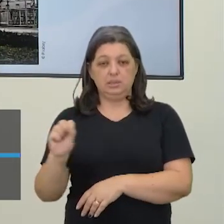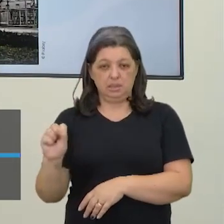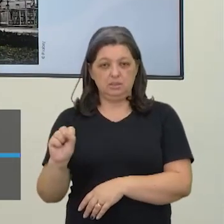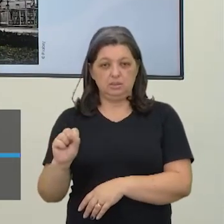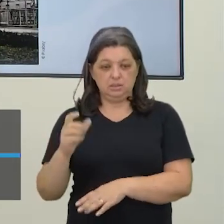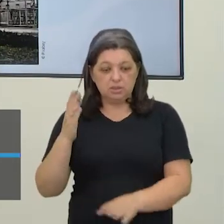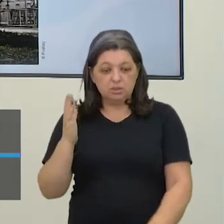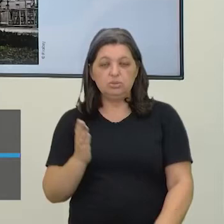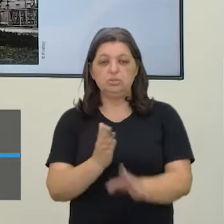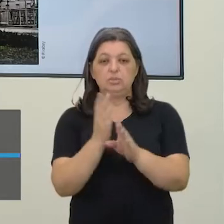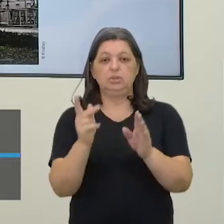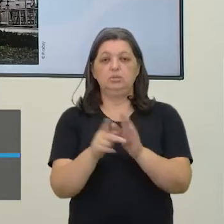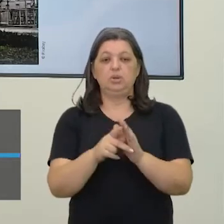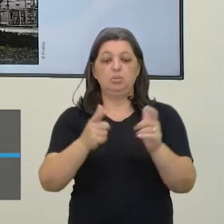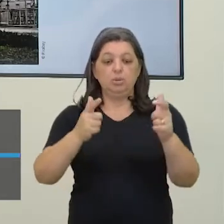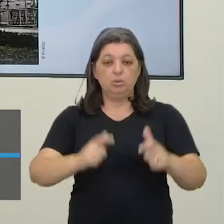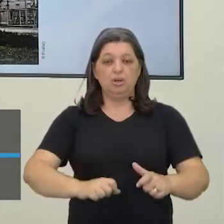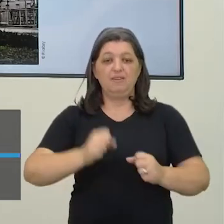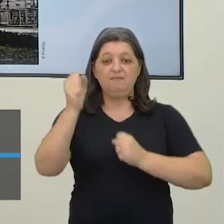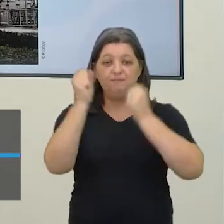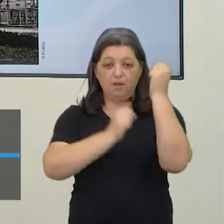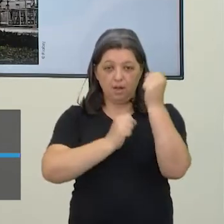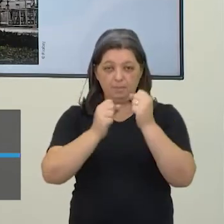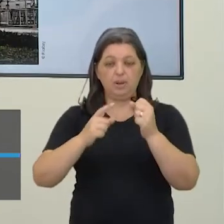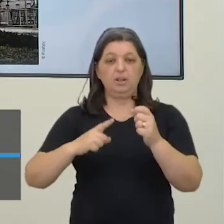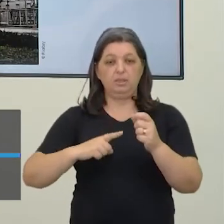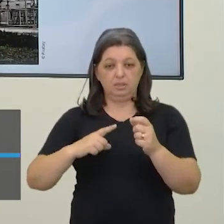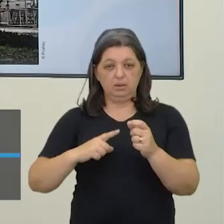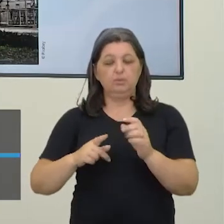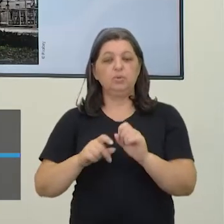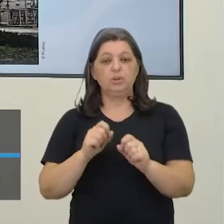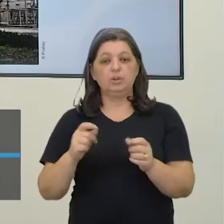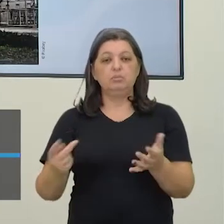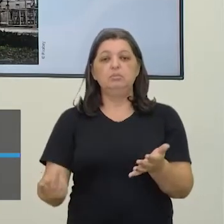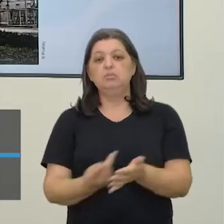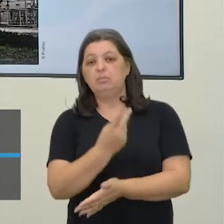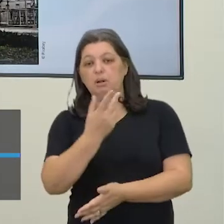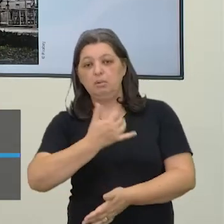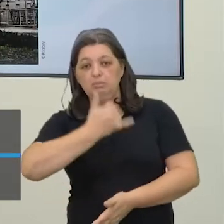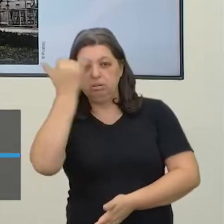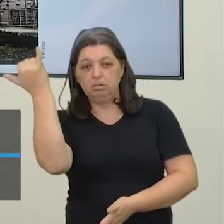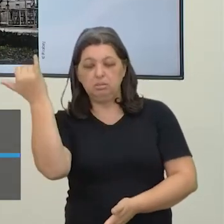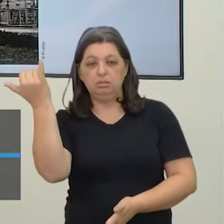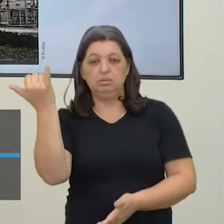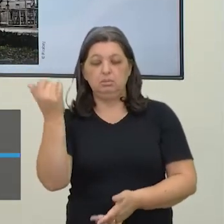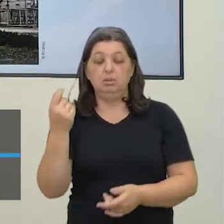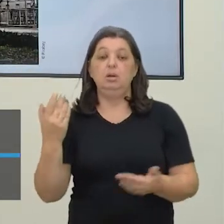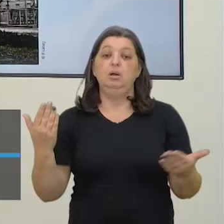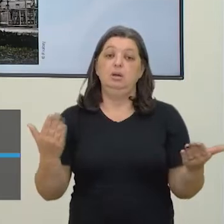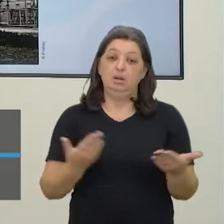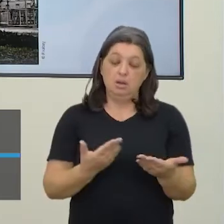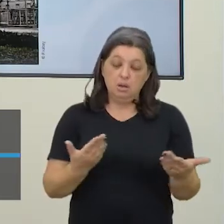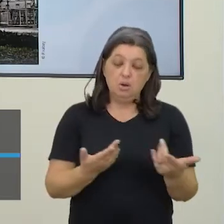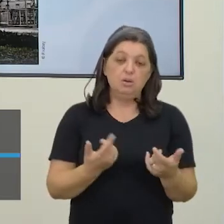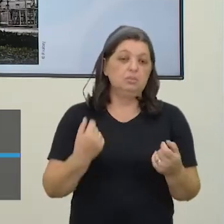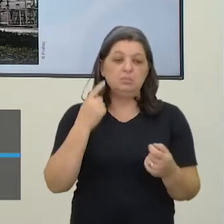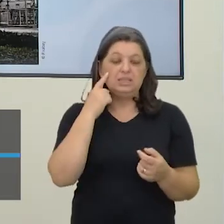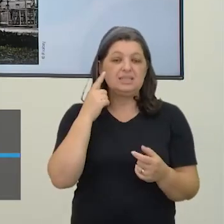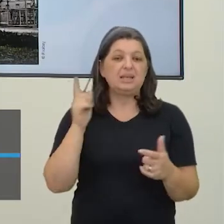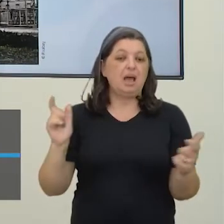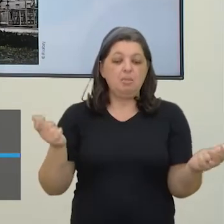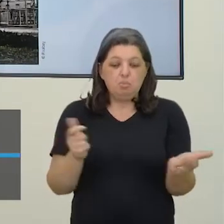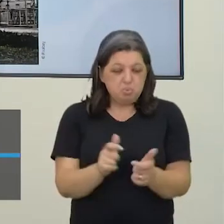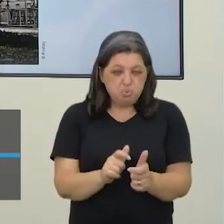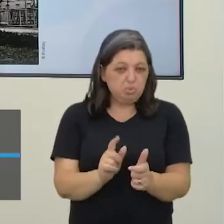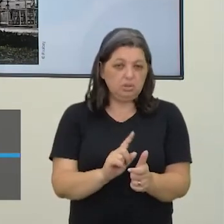uma usina nuclear tinha tido um acidente. No começo falaram que foi um acidente pequeno, mas hoje percebemos que foi simplesmente o maior